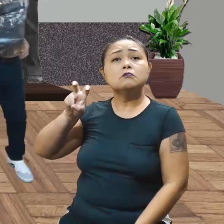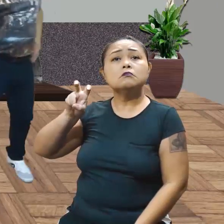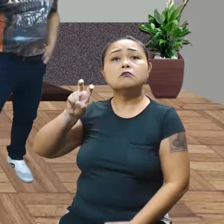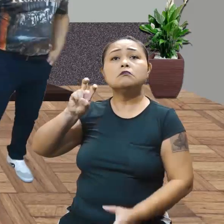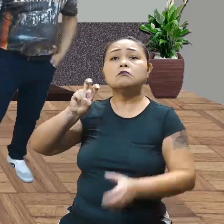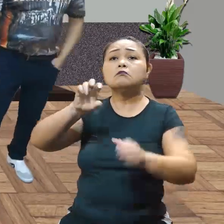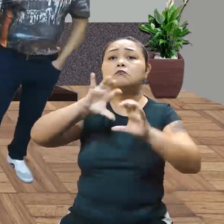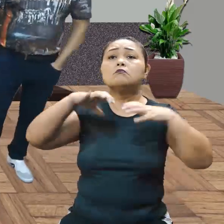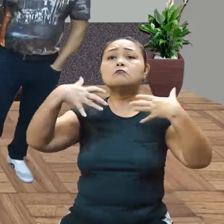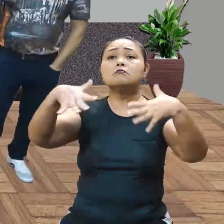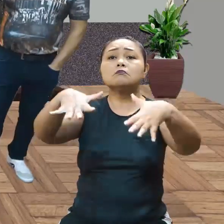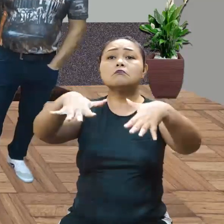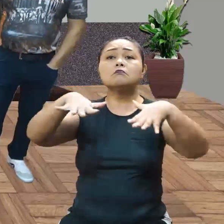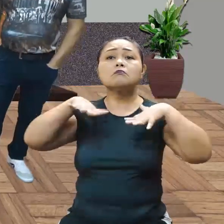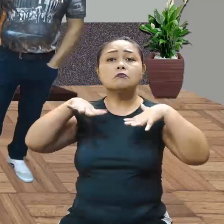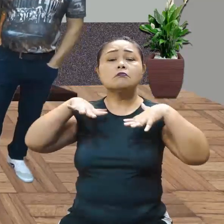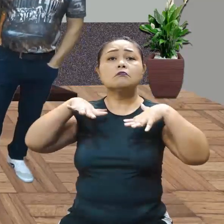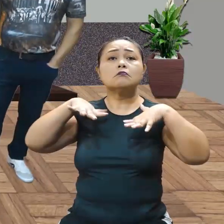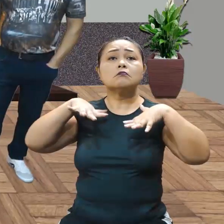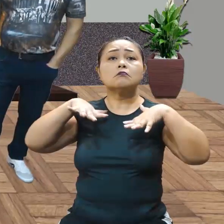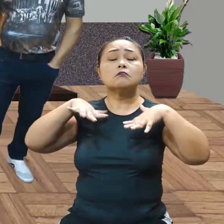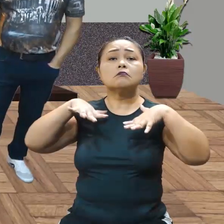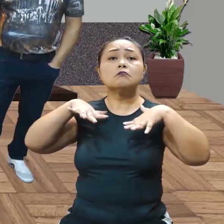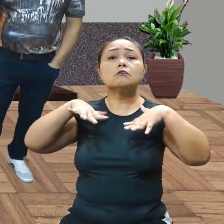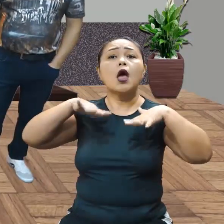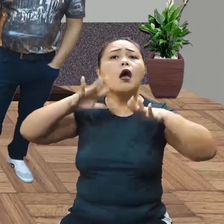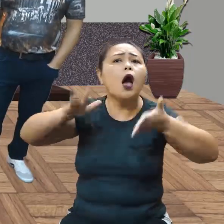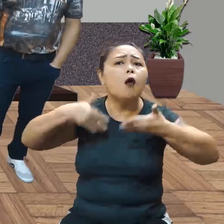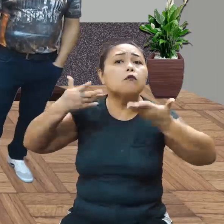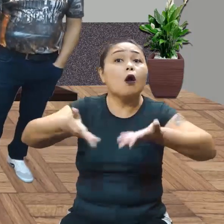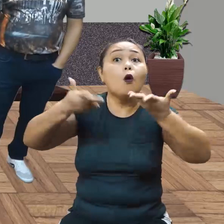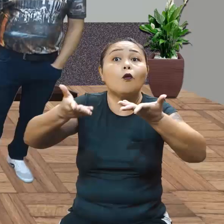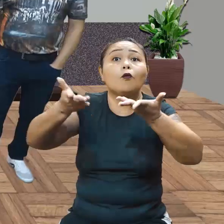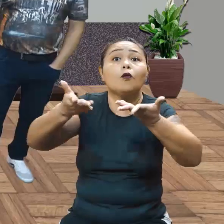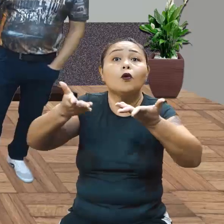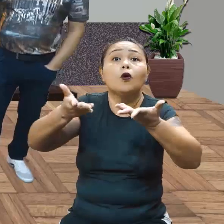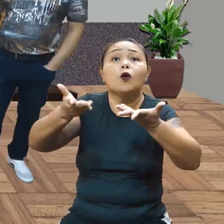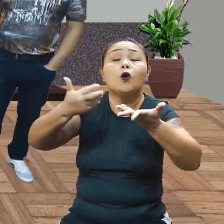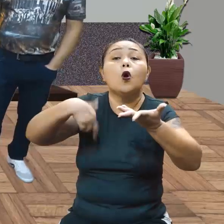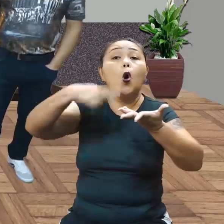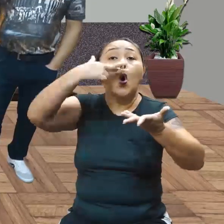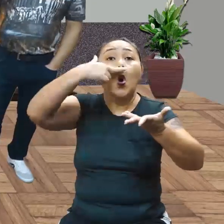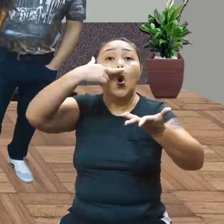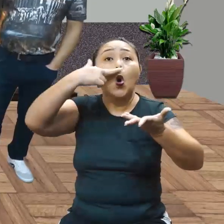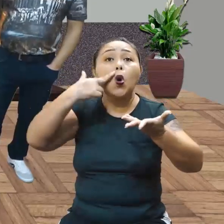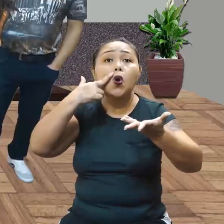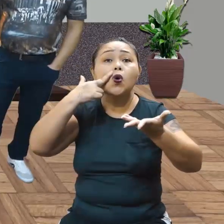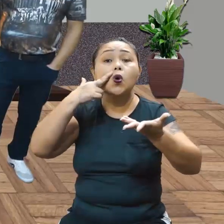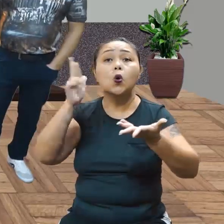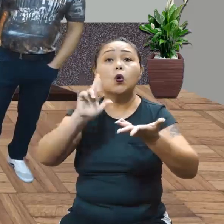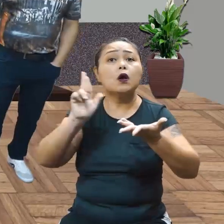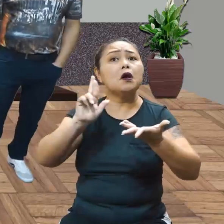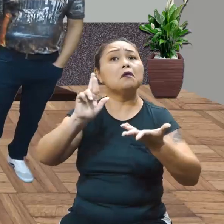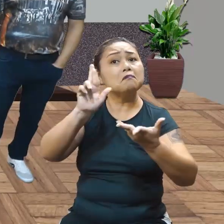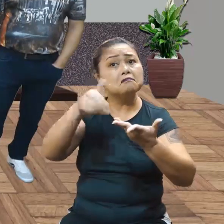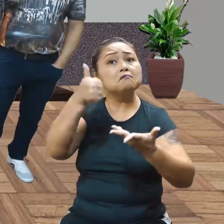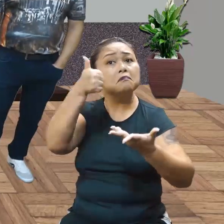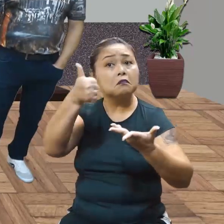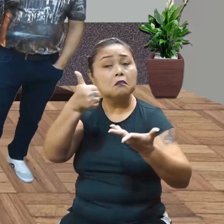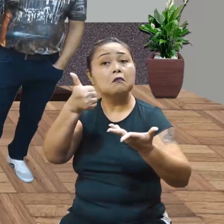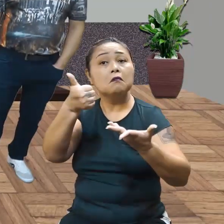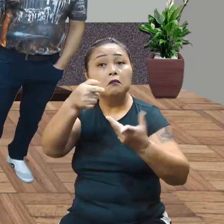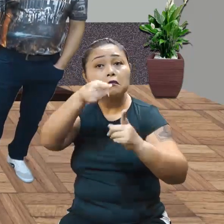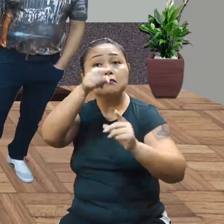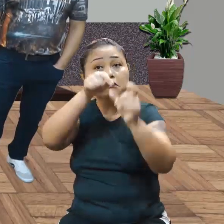o Congresso Nacional, ele vai promover o Rondon, ele vai dizer, Rondon, você é mais que merecedor